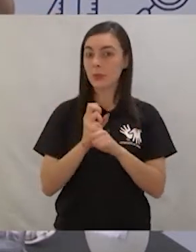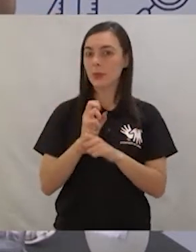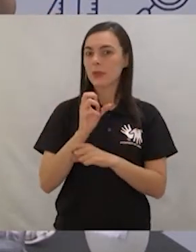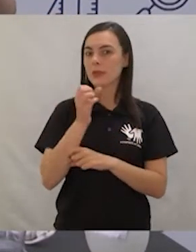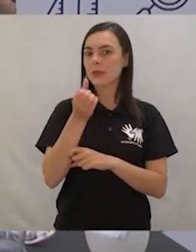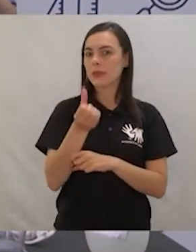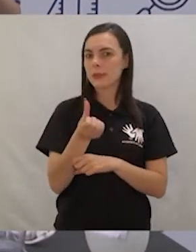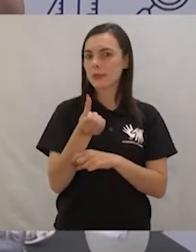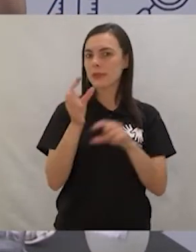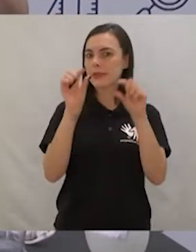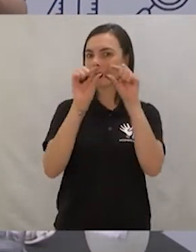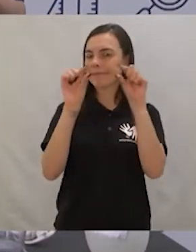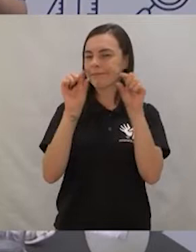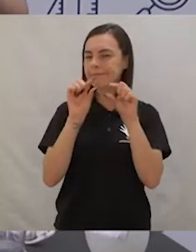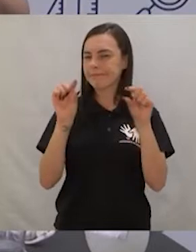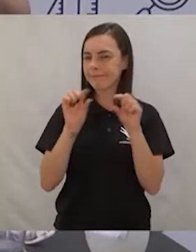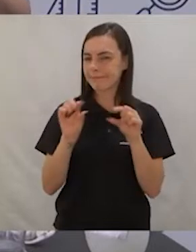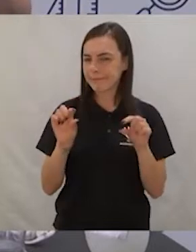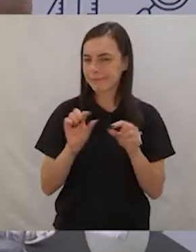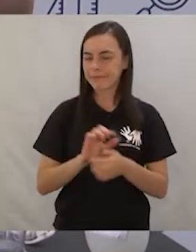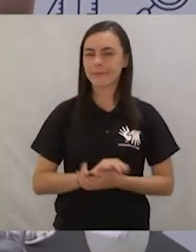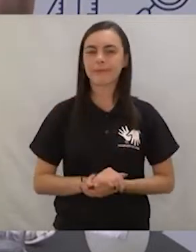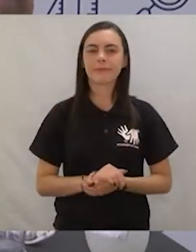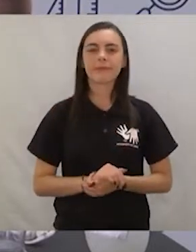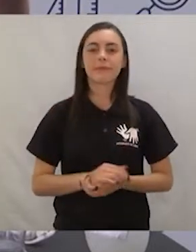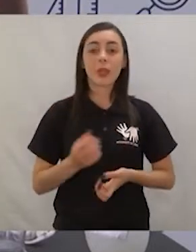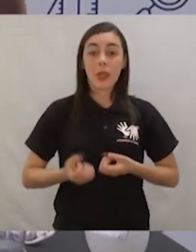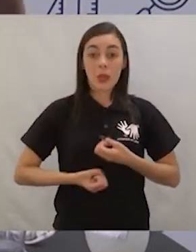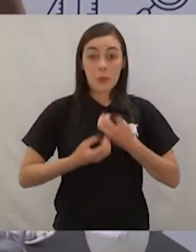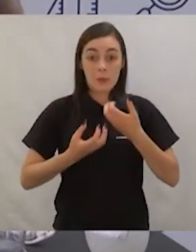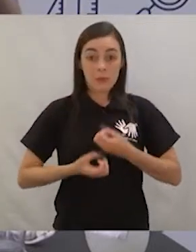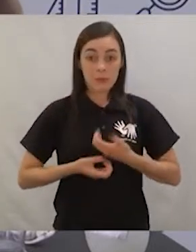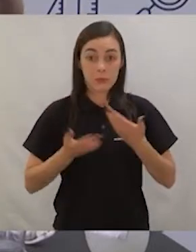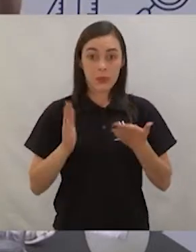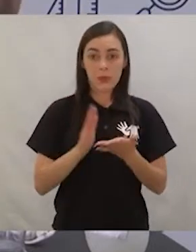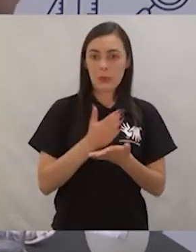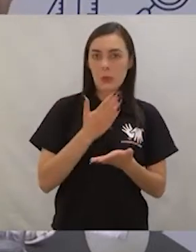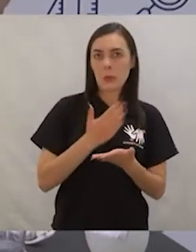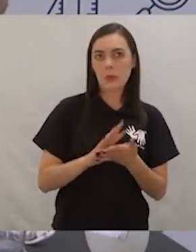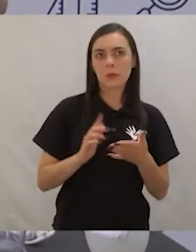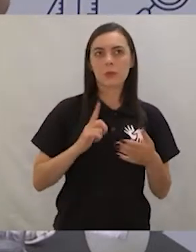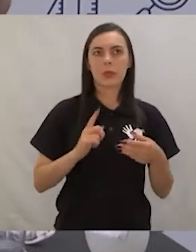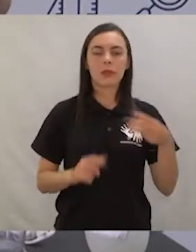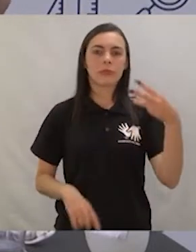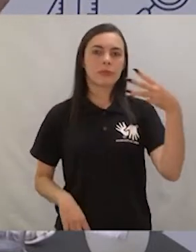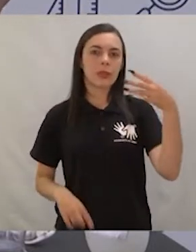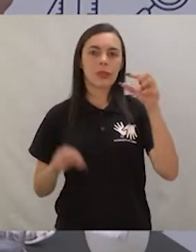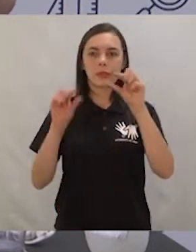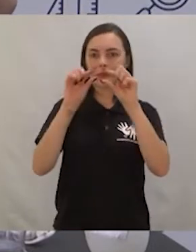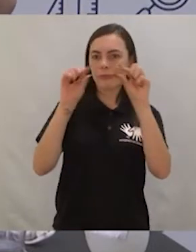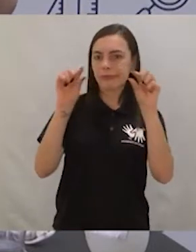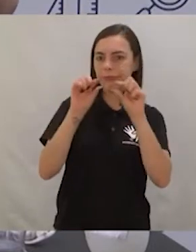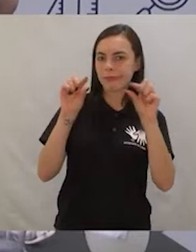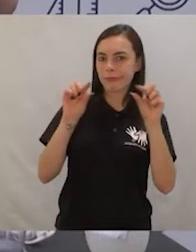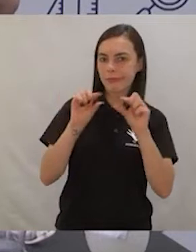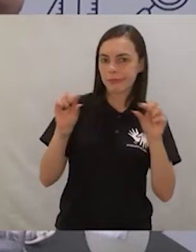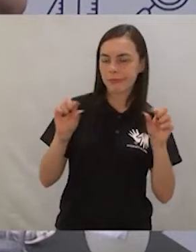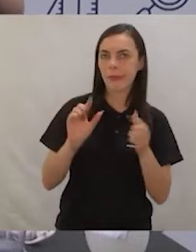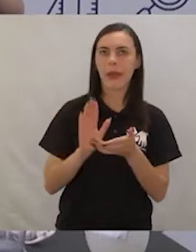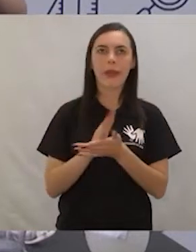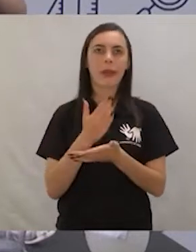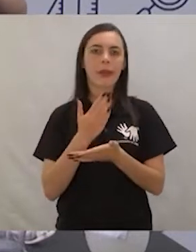temos 6 versos. Alguns poemas aparecem 3 versos, 3